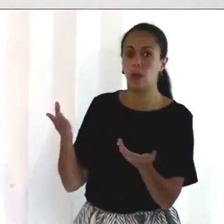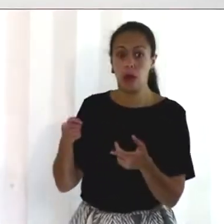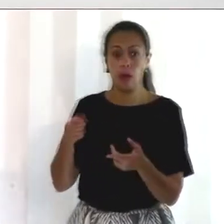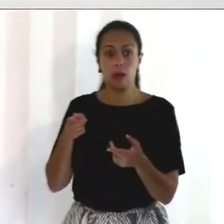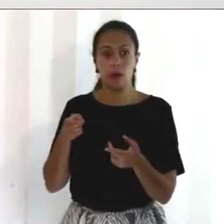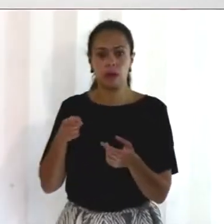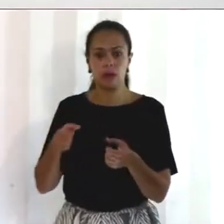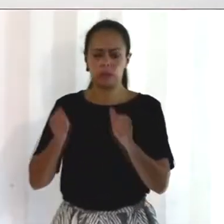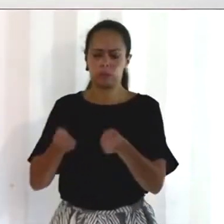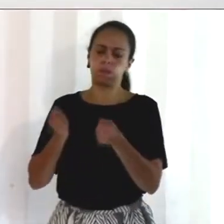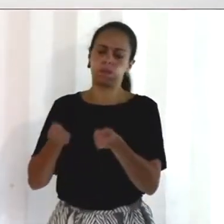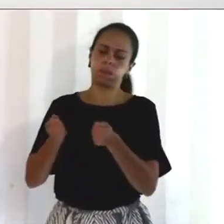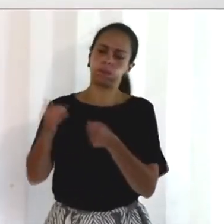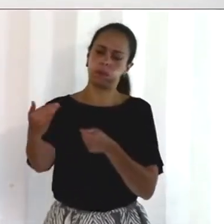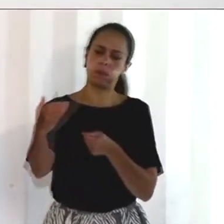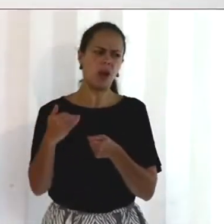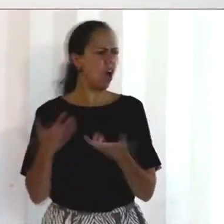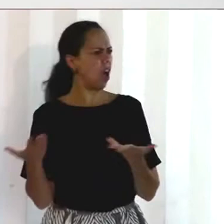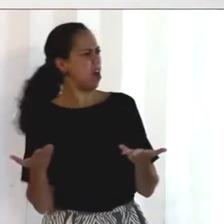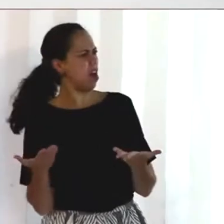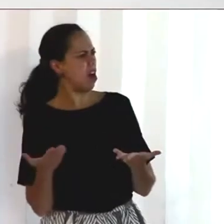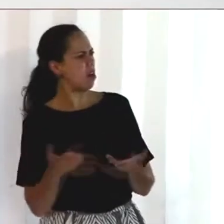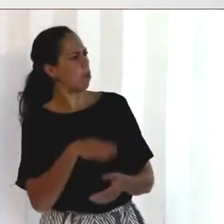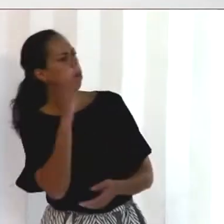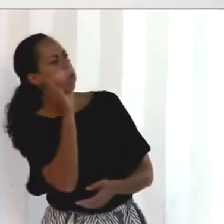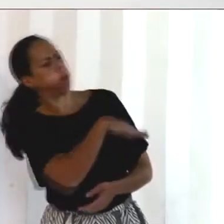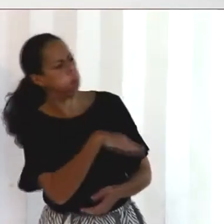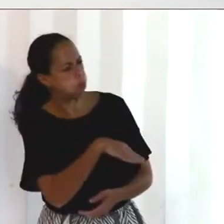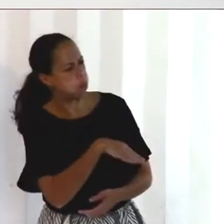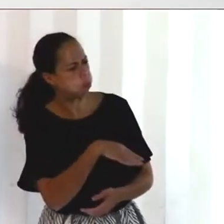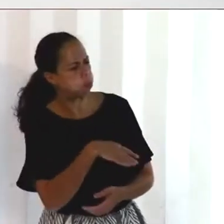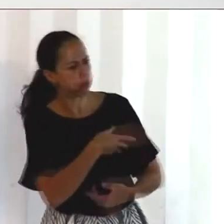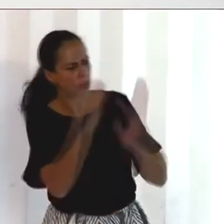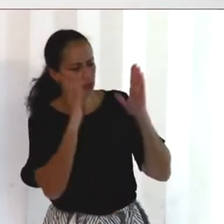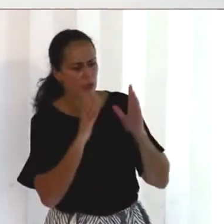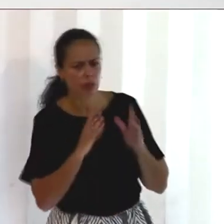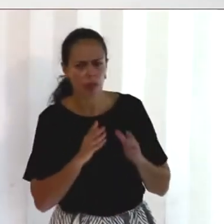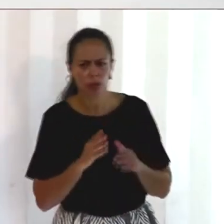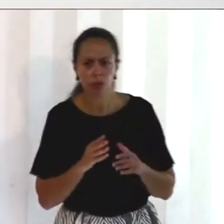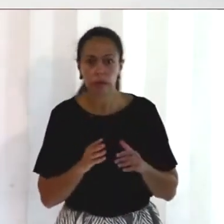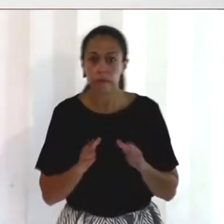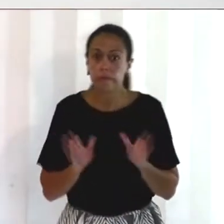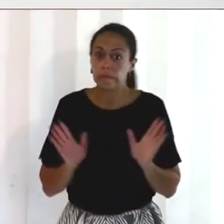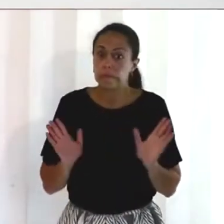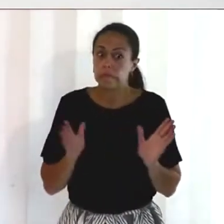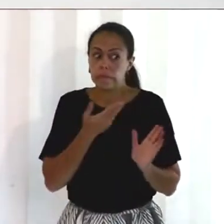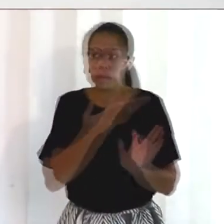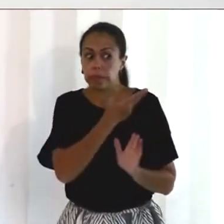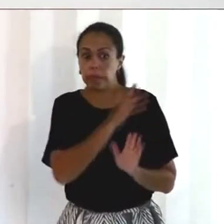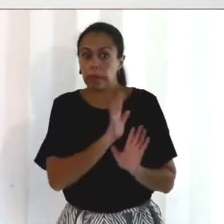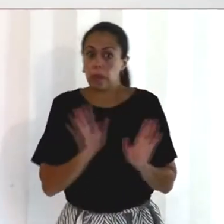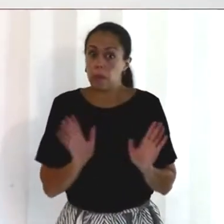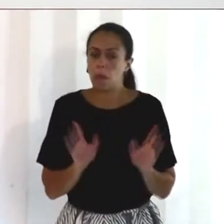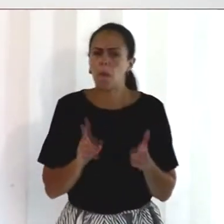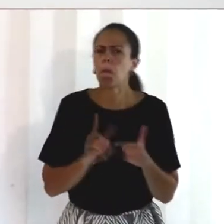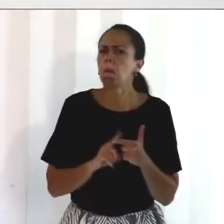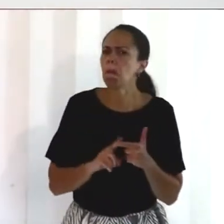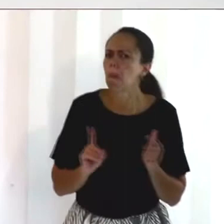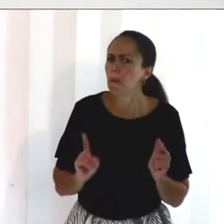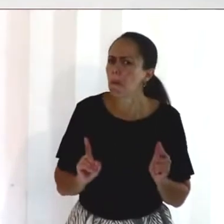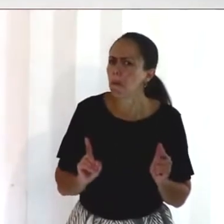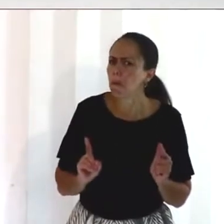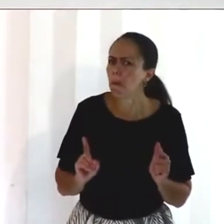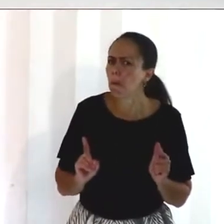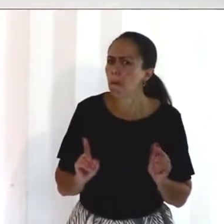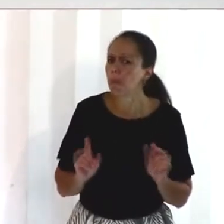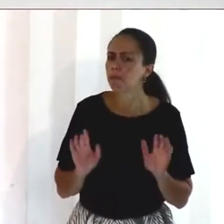isso, levanta a mão, faz gestos obscenos até. Eu vi isso. Por que isso acontece? Isso acontece por